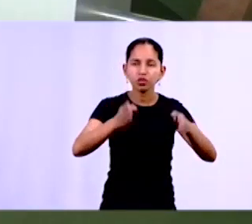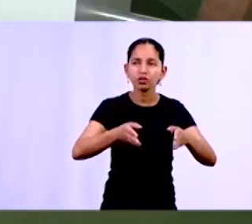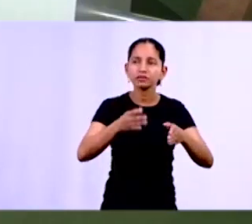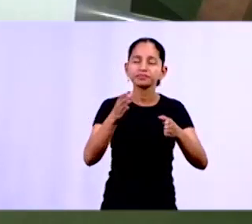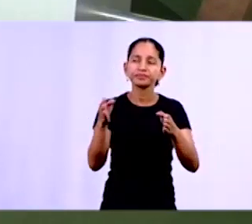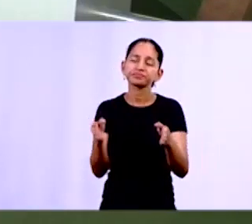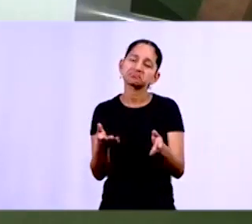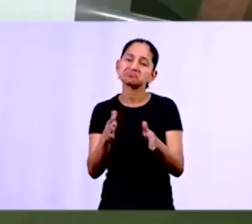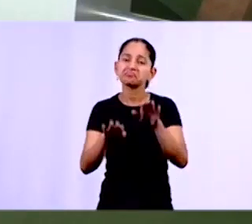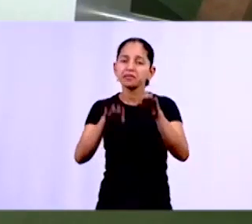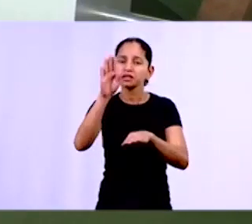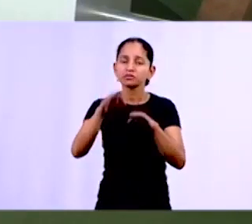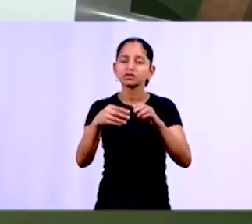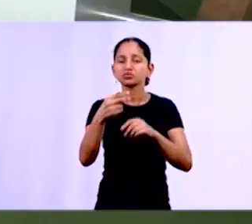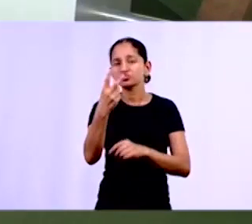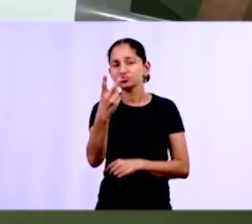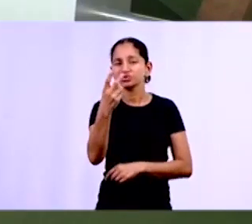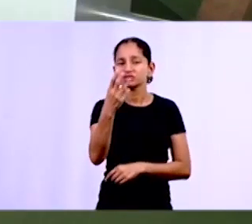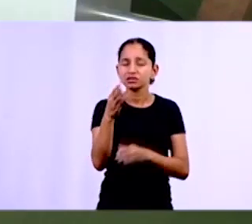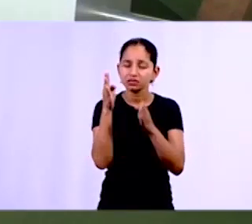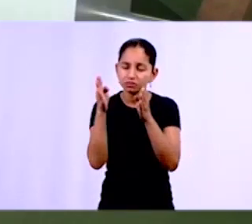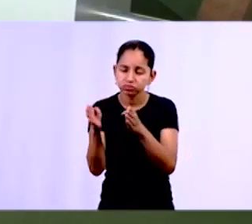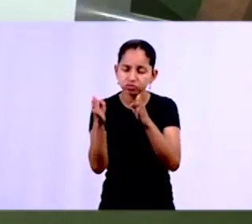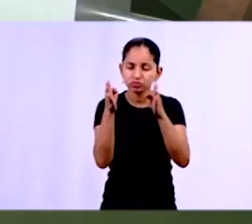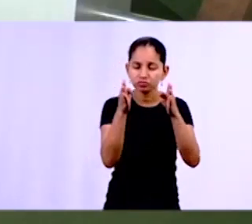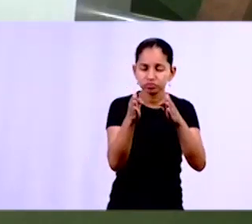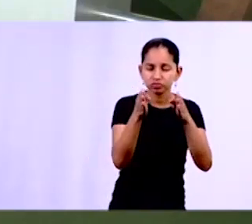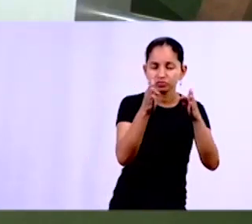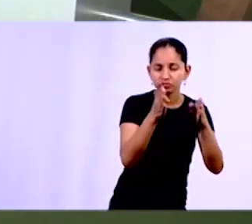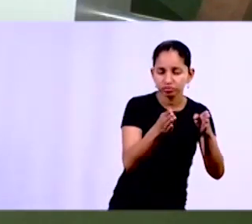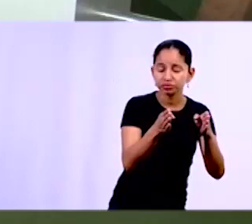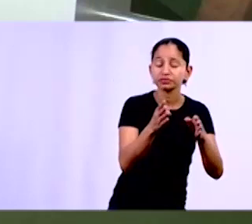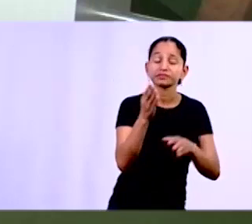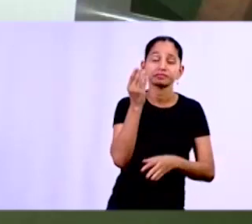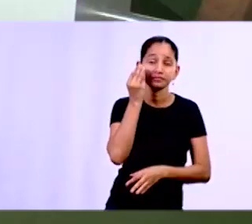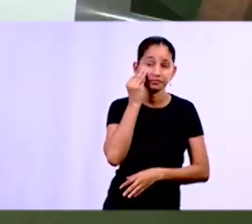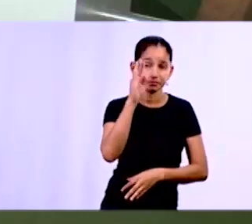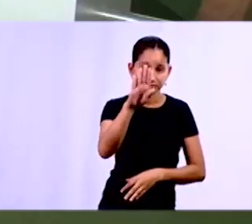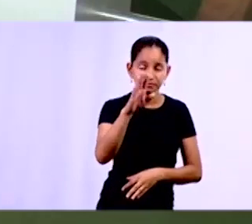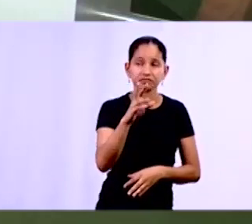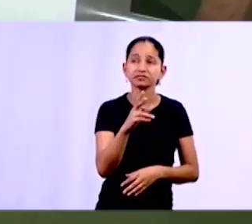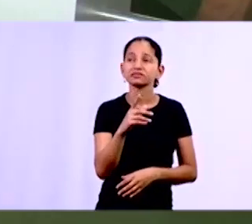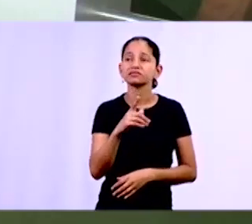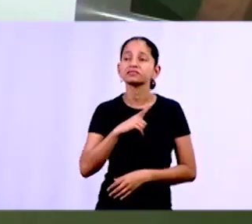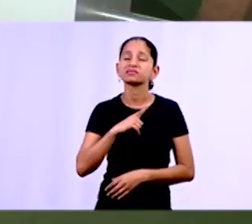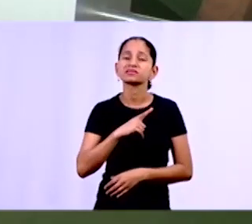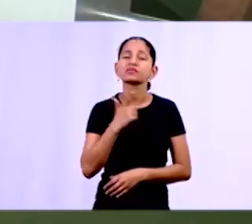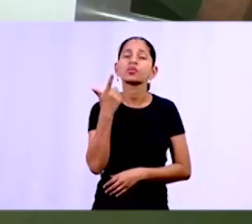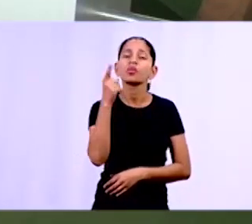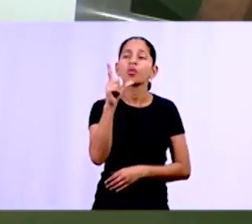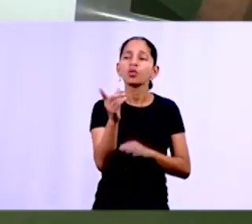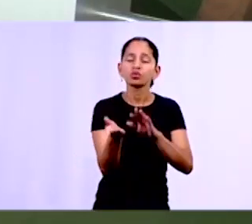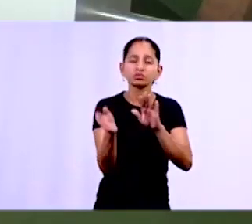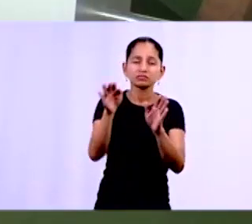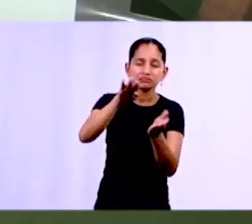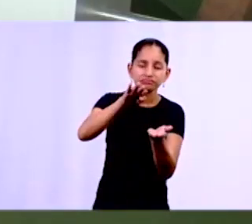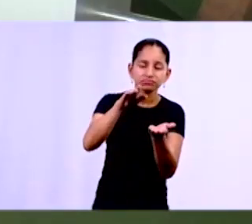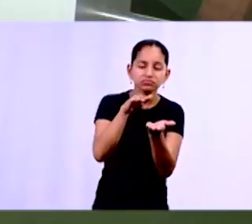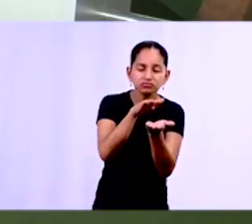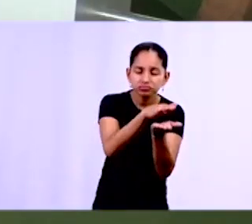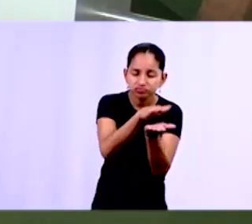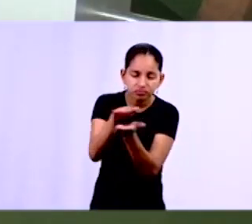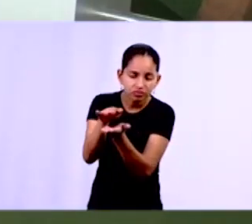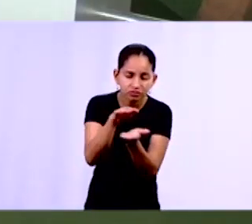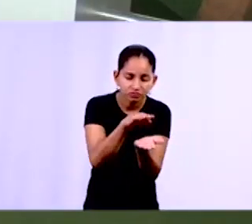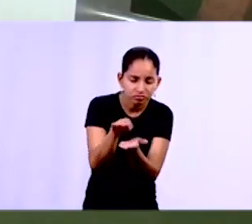colocar aqui 2, 3 torres, já não dá. Se eu fosse colocar rack, eu colocaria deitado, eu conseguiria colocar